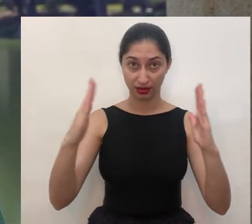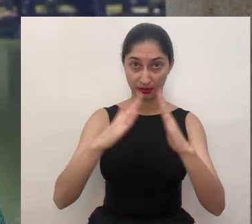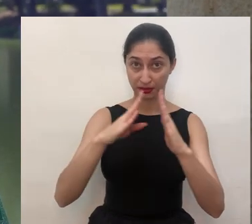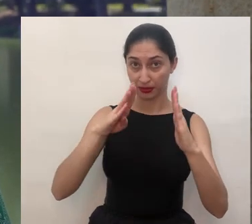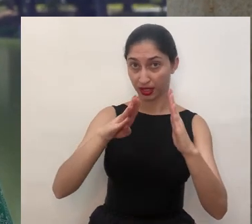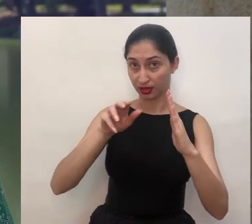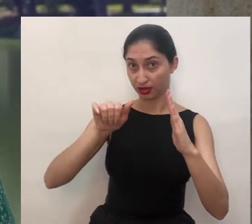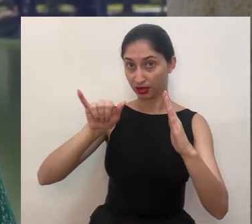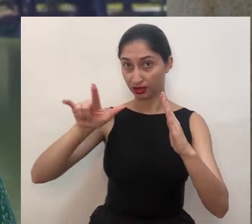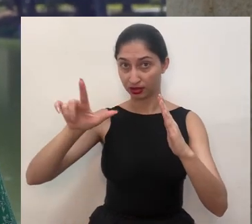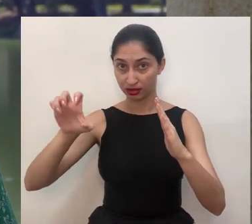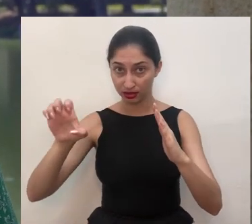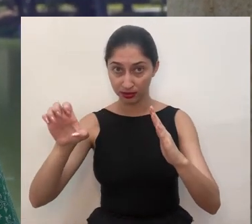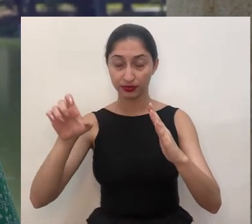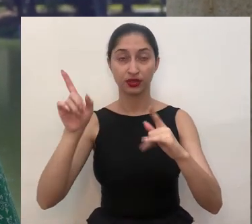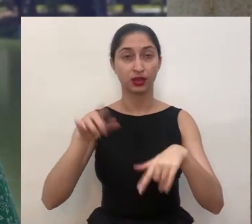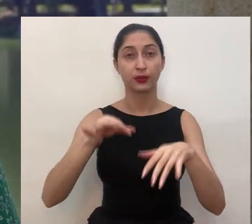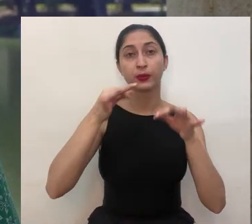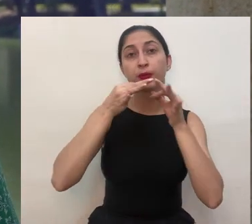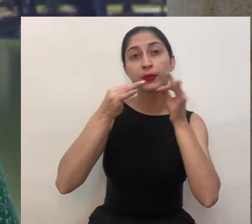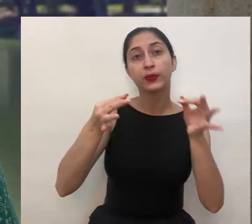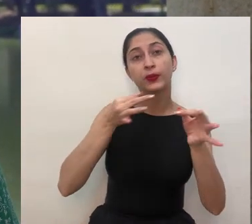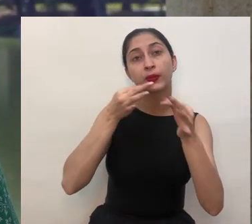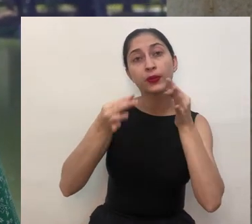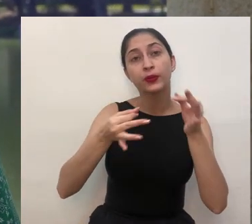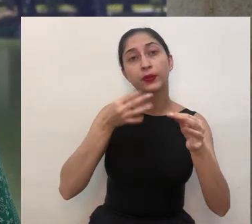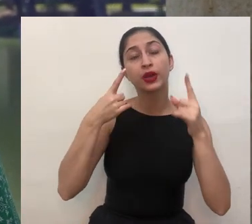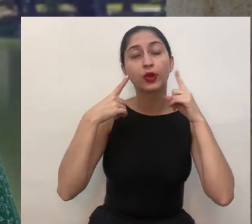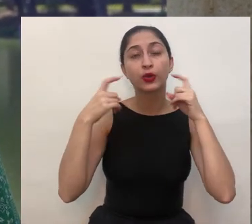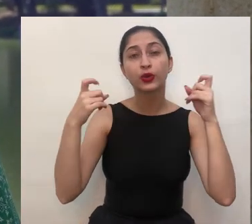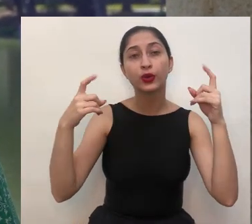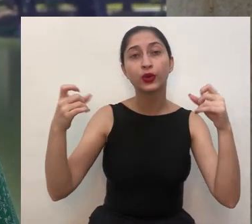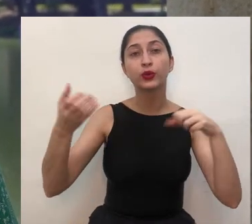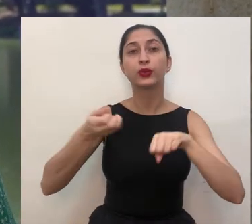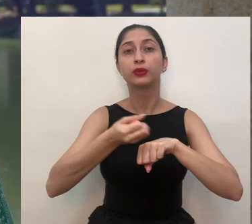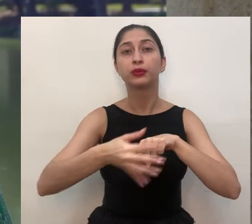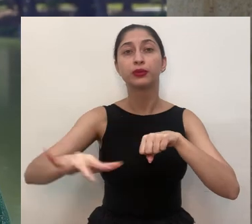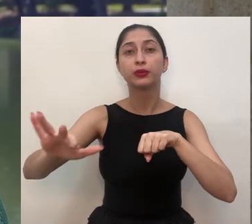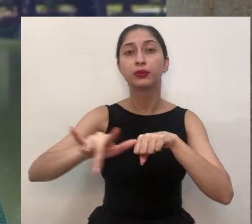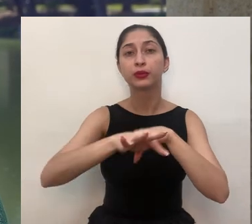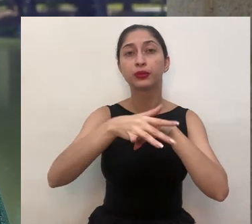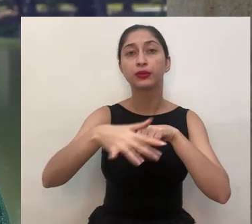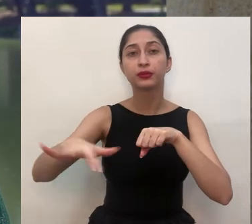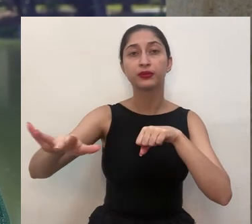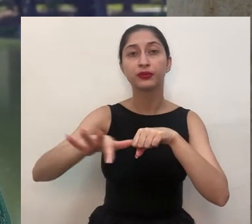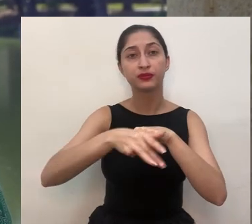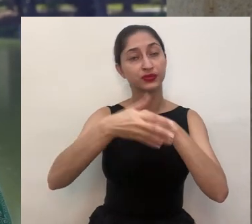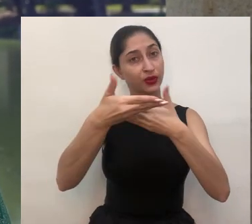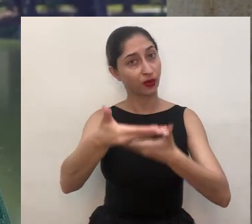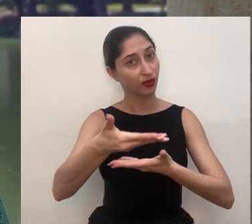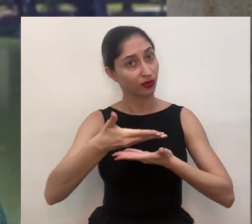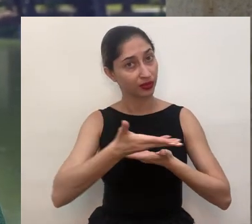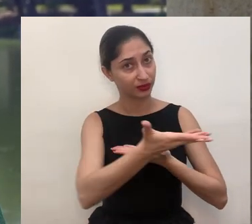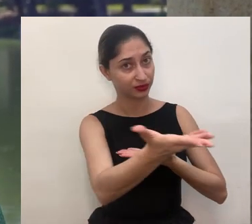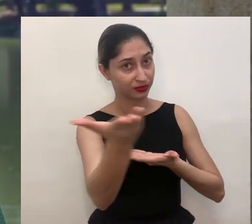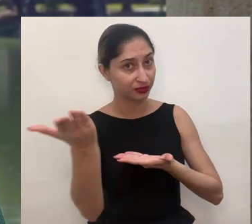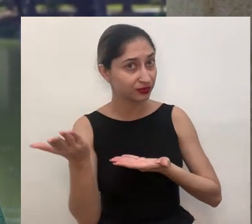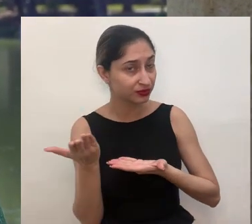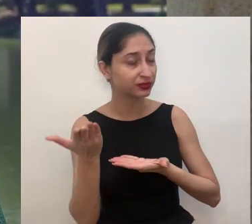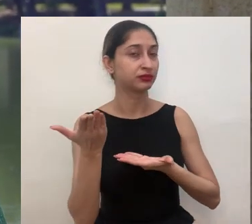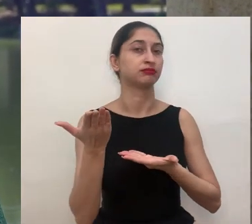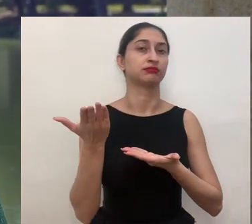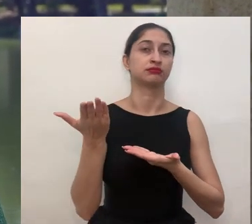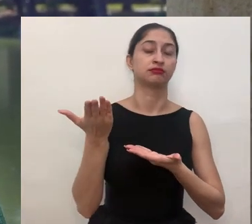marco sonoro, foi o barulho das águas batendo nas pedras da base da ilha. Fica o convite para você, que aí de onde